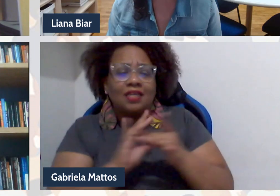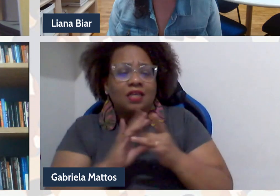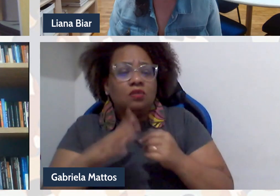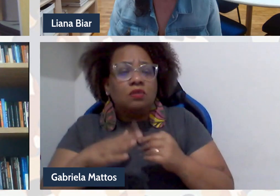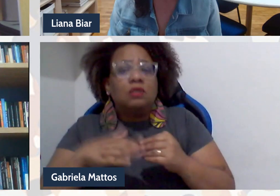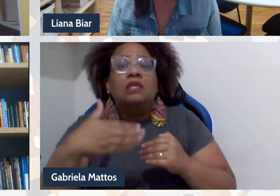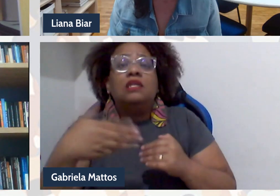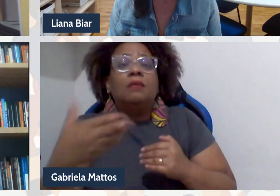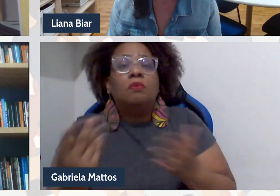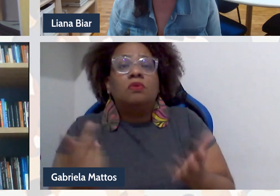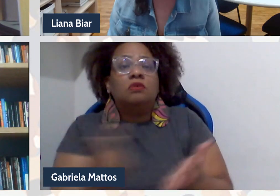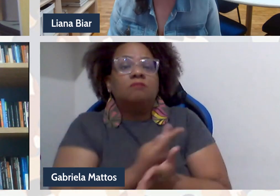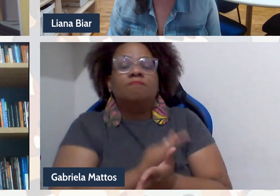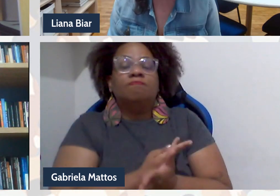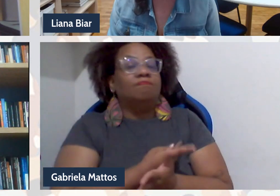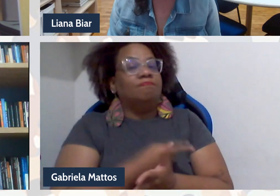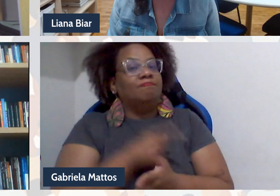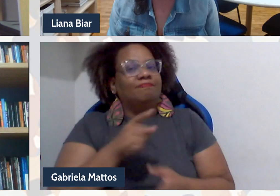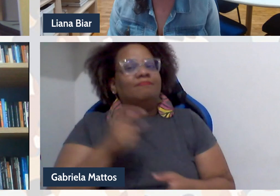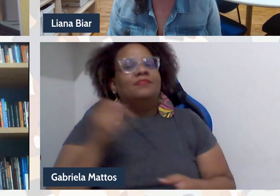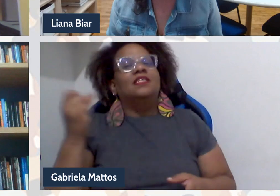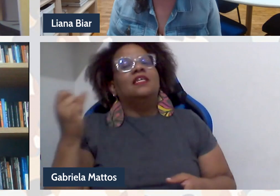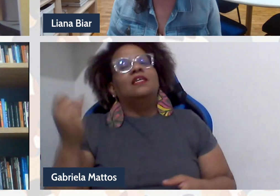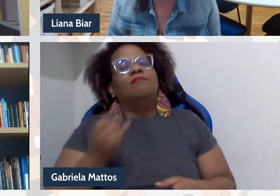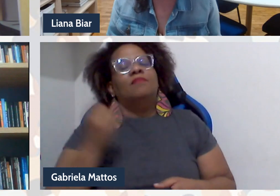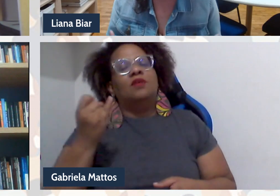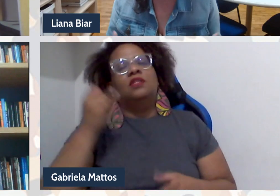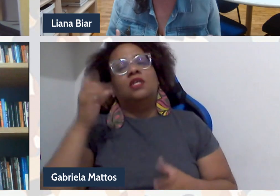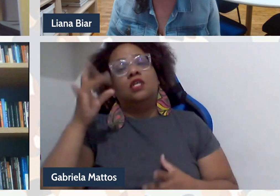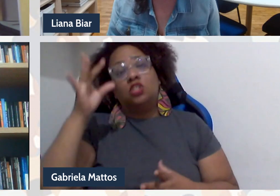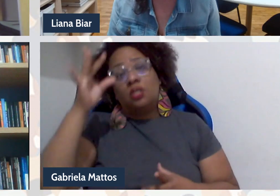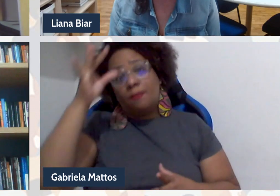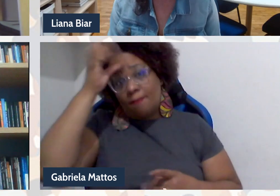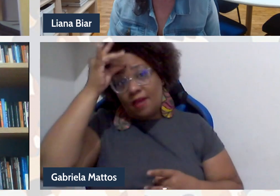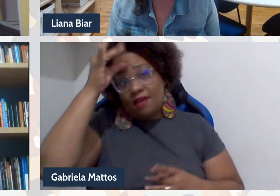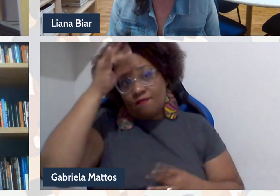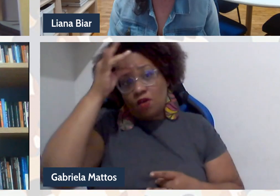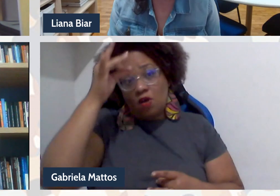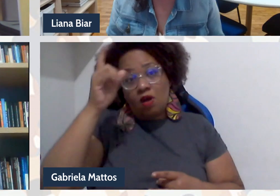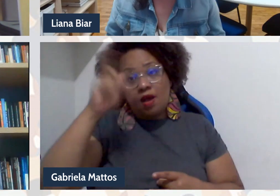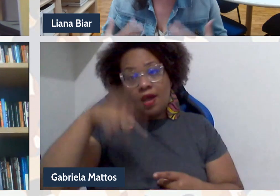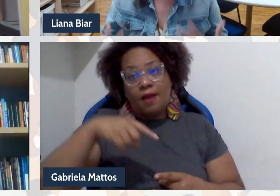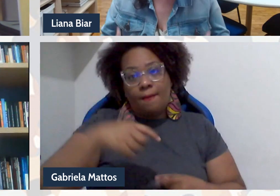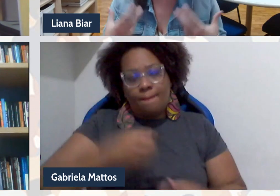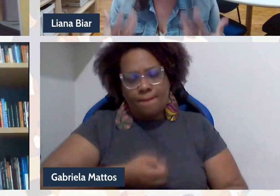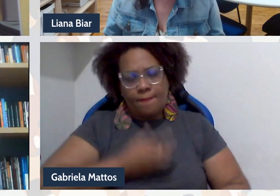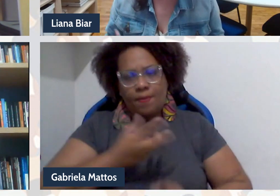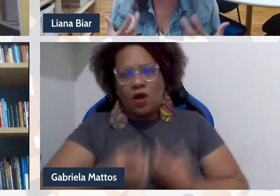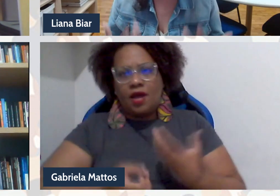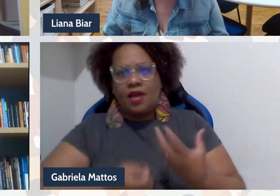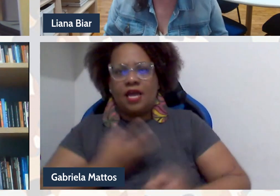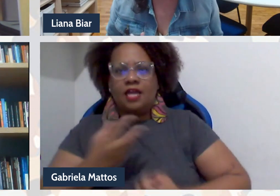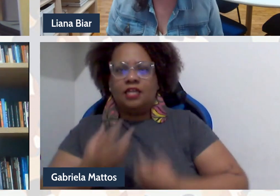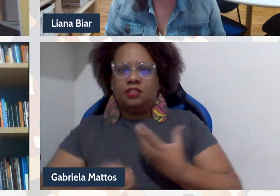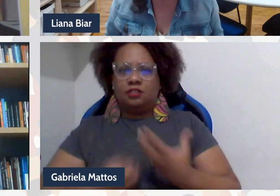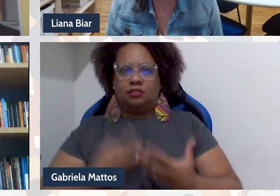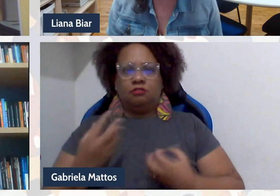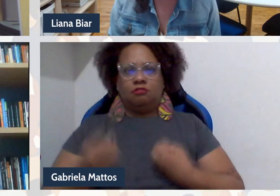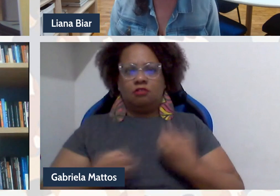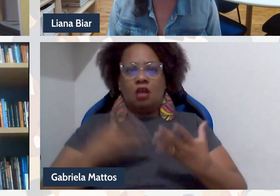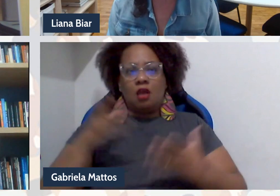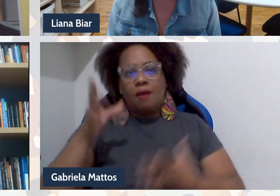uma função muito importante na performance. Aí eu estou falando de performance poética, Bauman mesmo, né? A performance